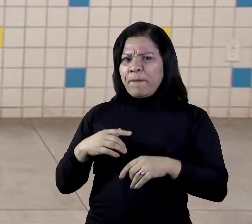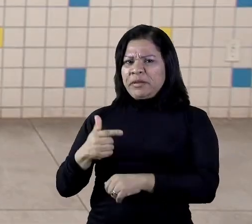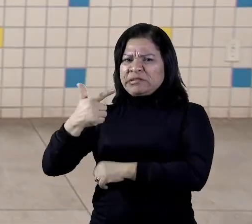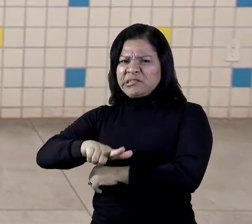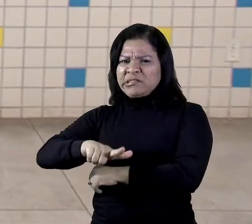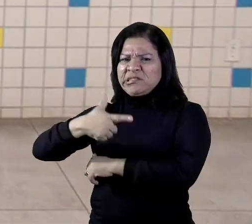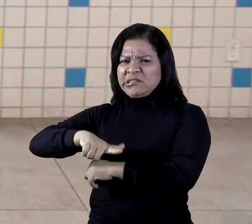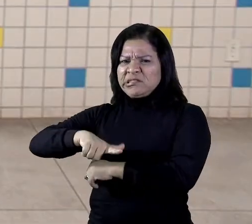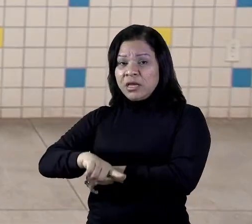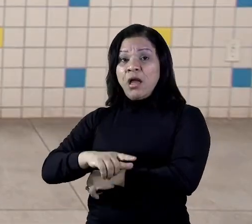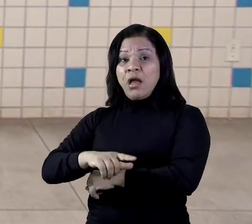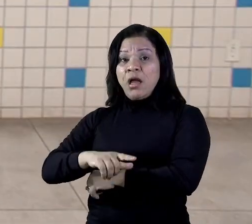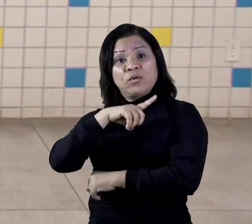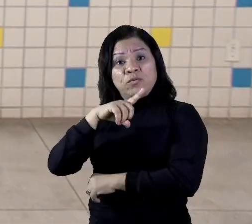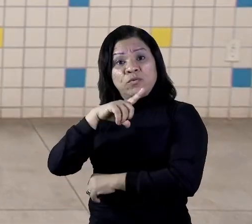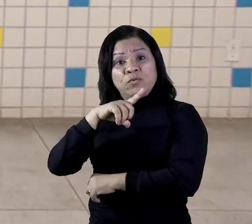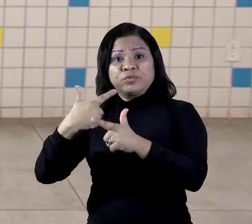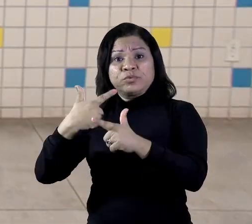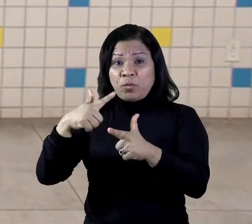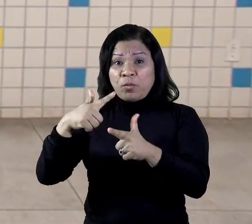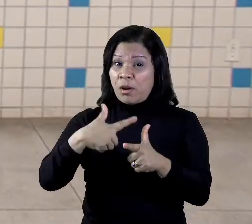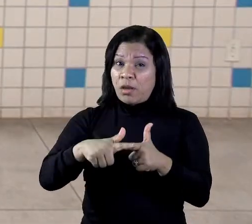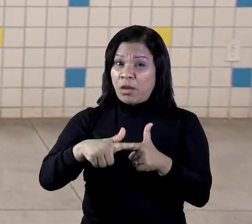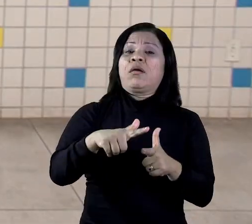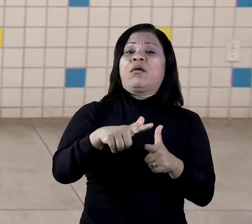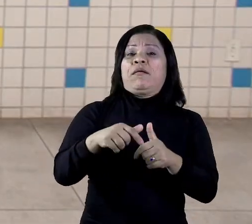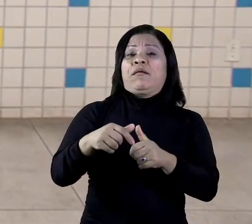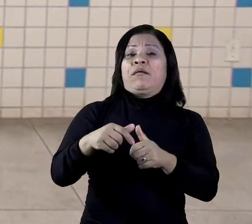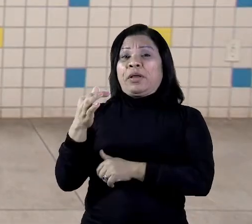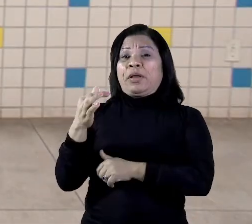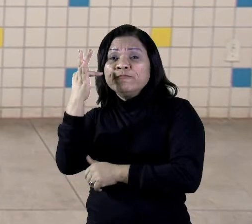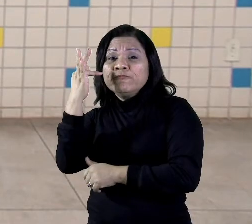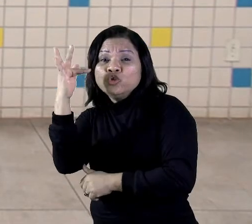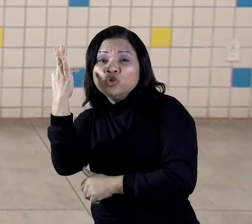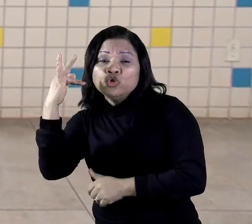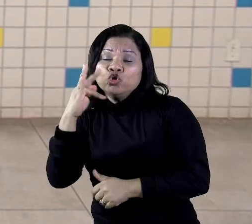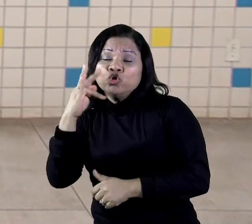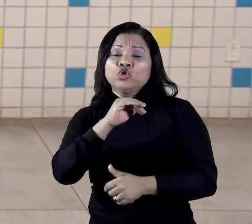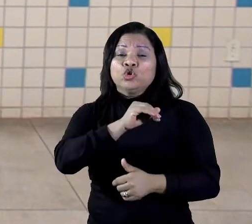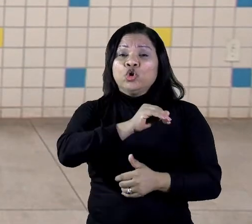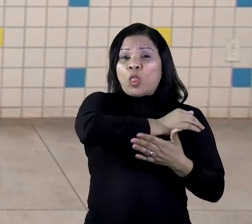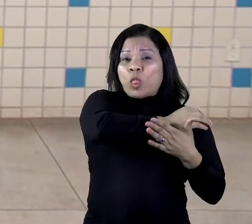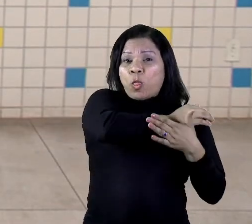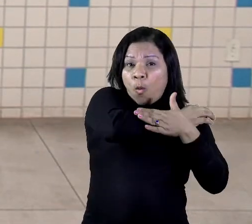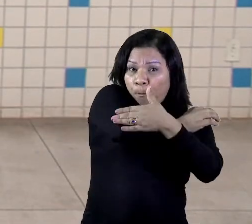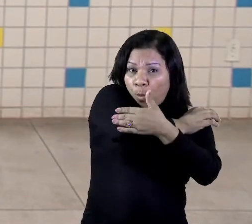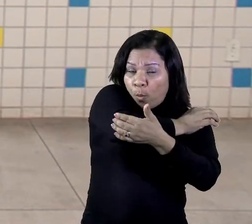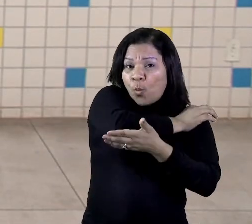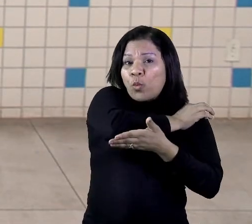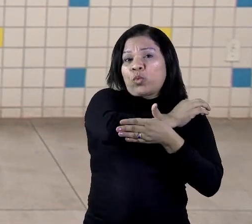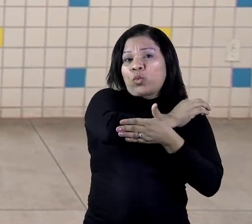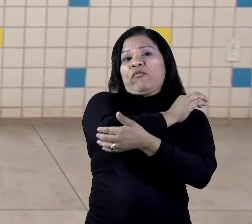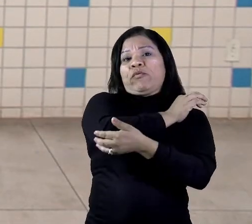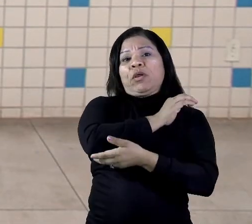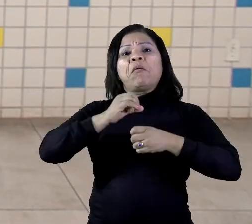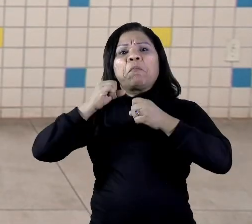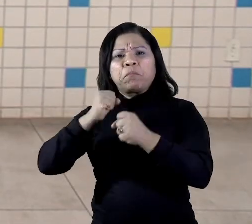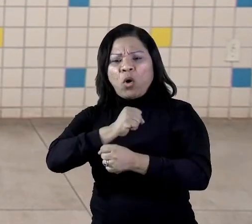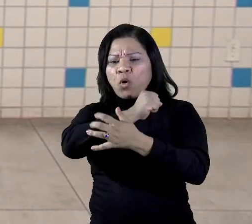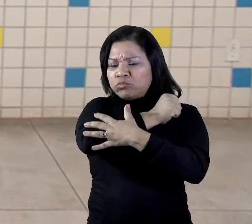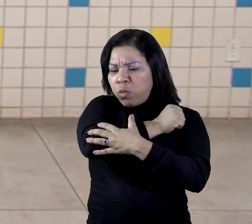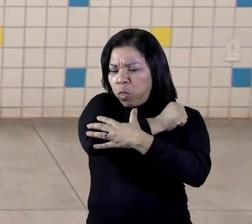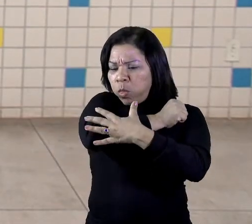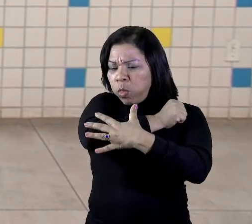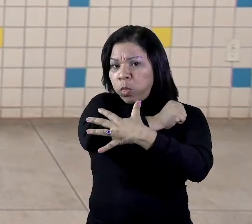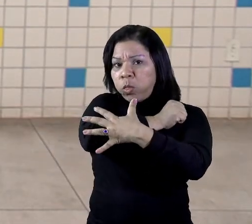cotovelo, né, uma dor no cotovelo. Então ele vai ficar inflamado, ele pode ficar inchado ou não, mas vai